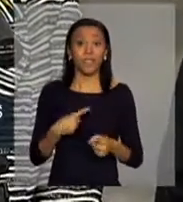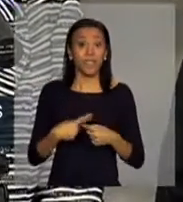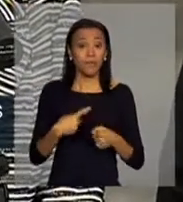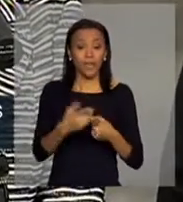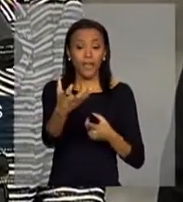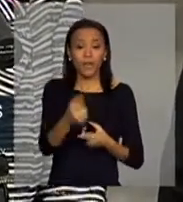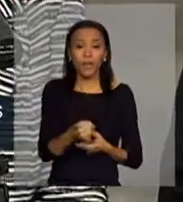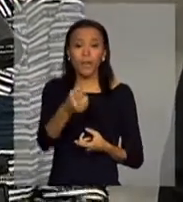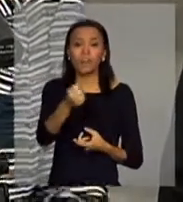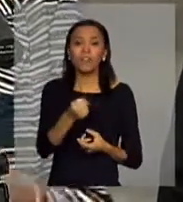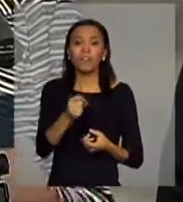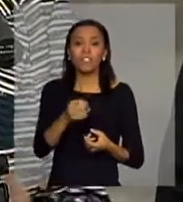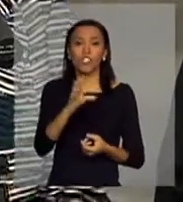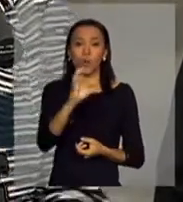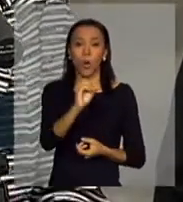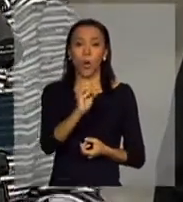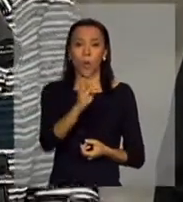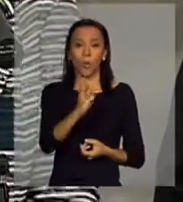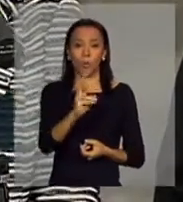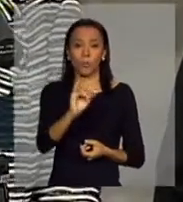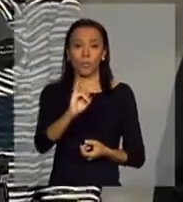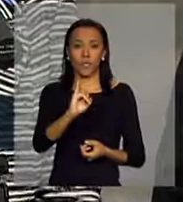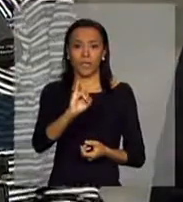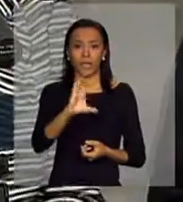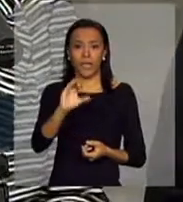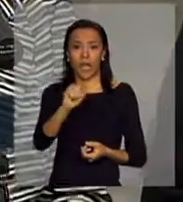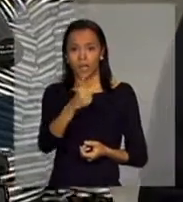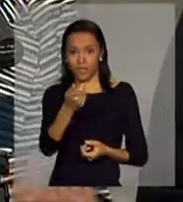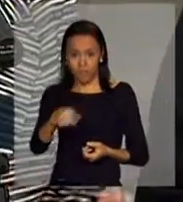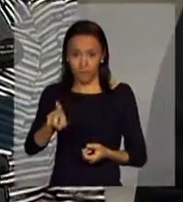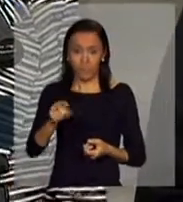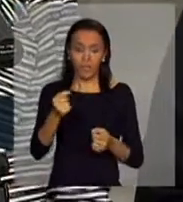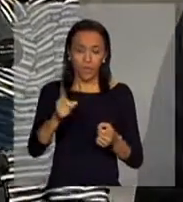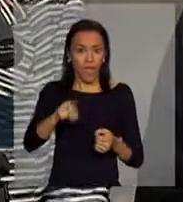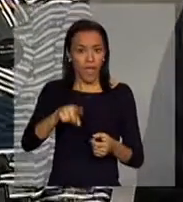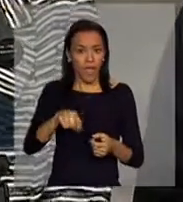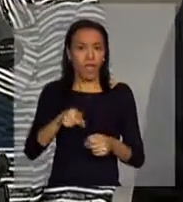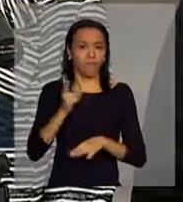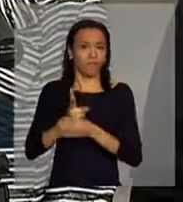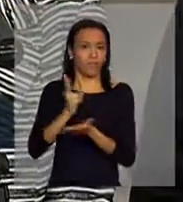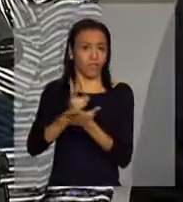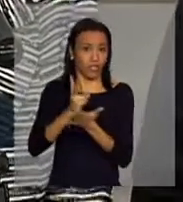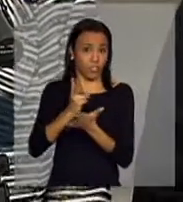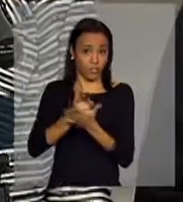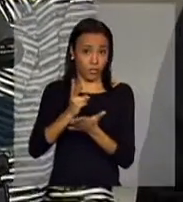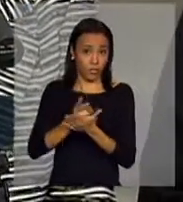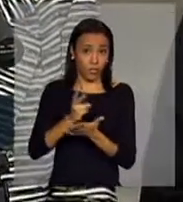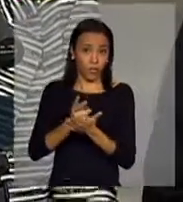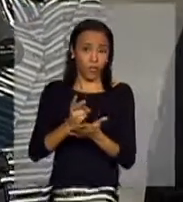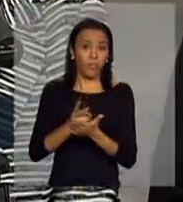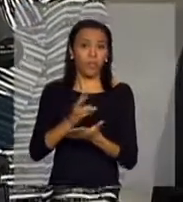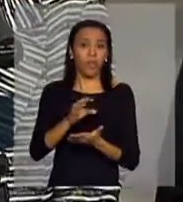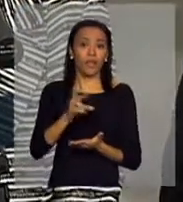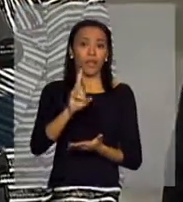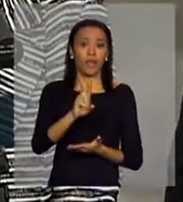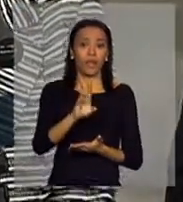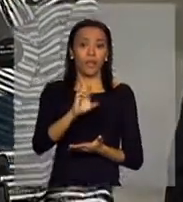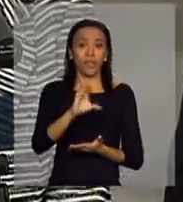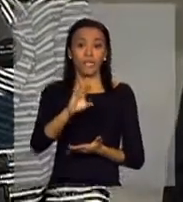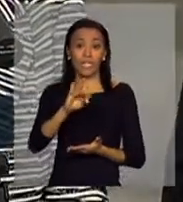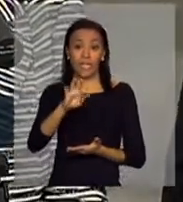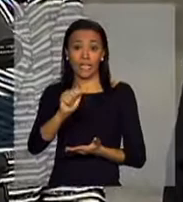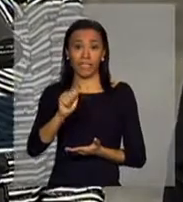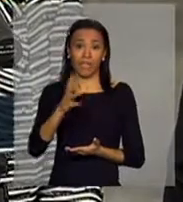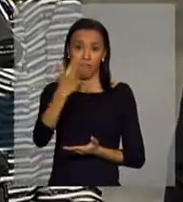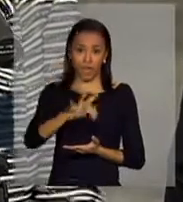portal que será mantido pela Secretaria de Receita Federal, em conjunto com o Ministério do Trabalho e com o Ministério da